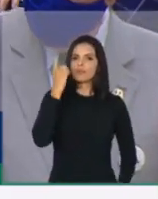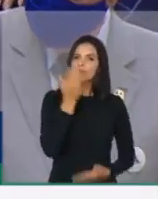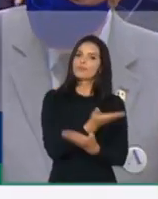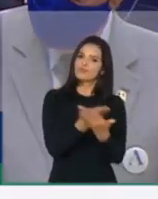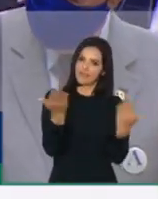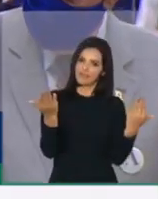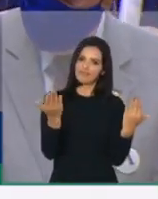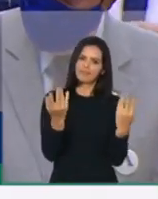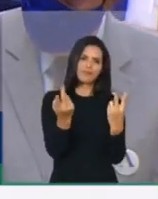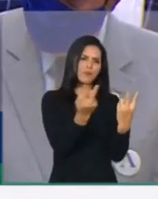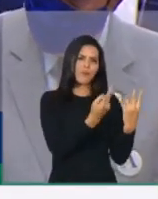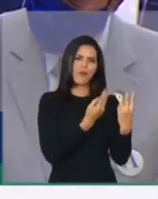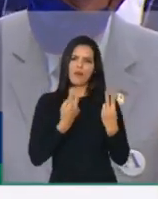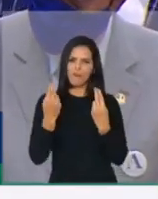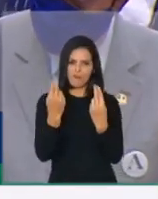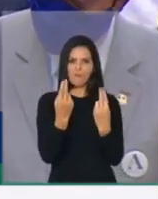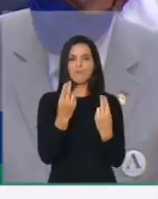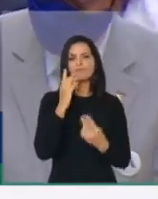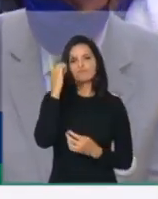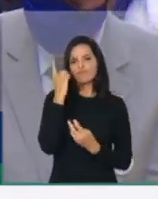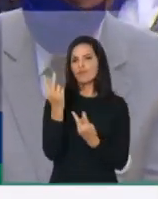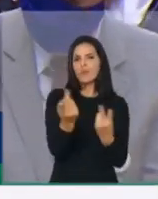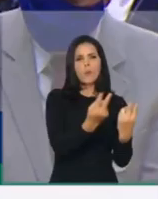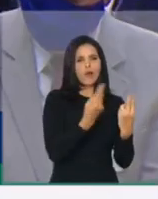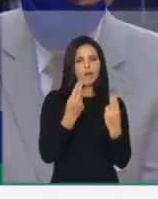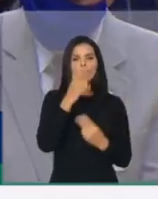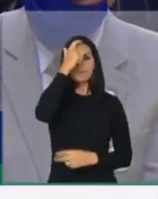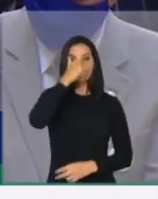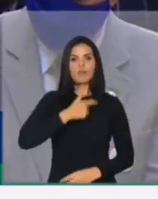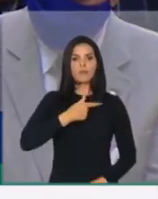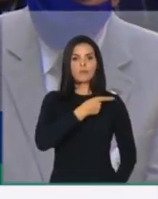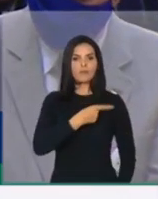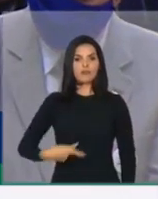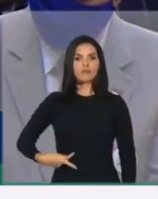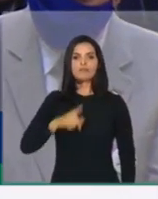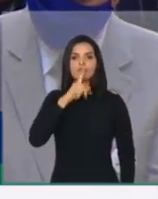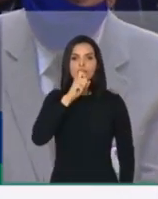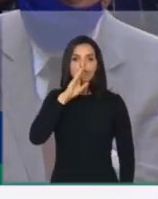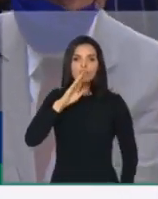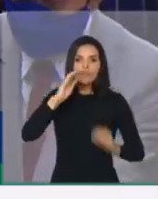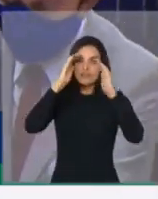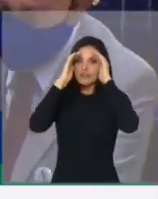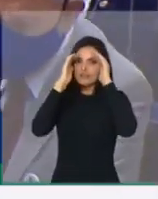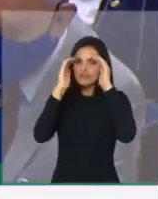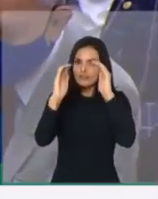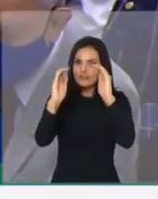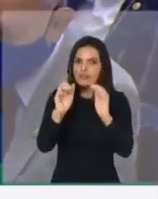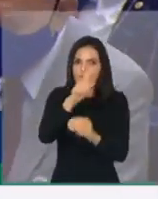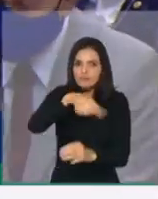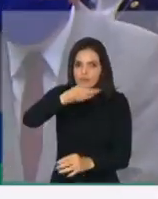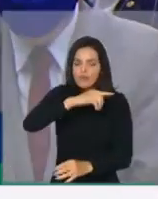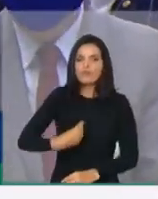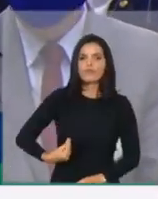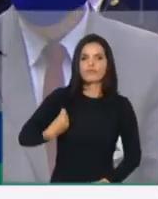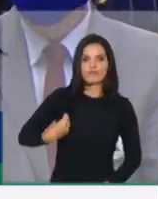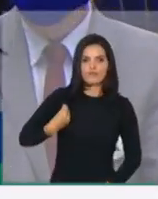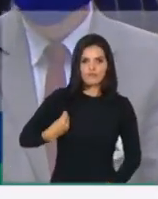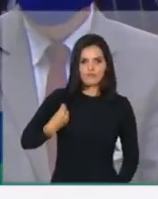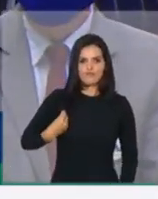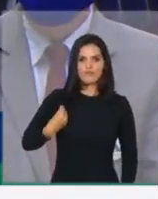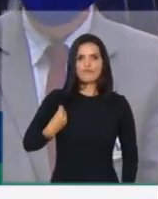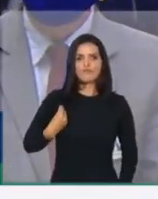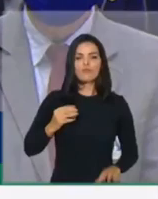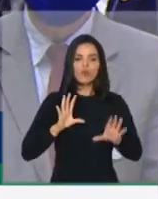deputados. Prometo respeitar como presidente as forças vivas dessa Casa Legislativa,